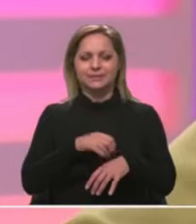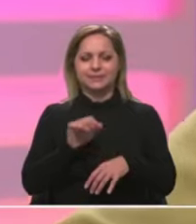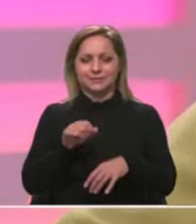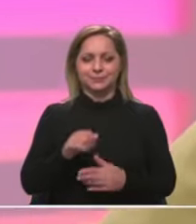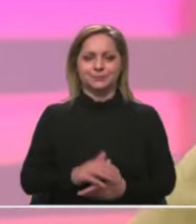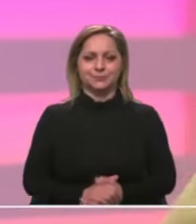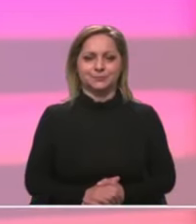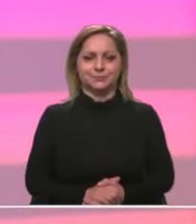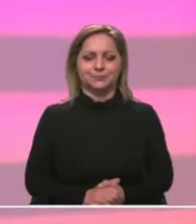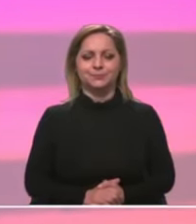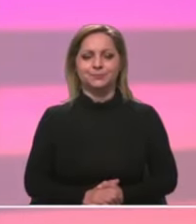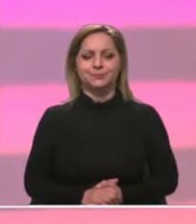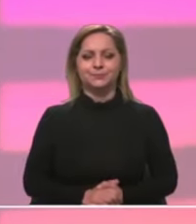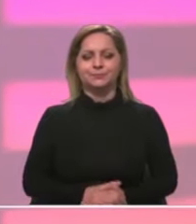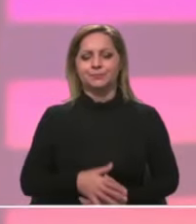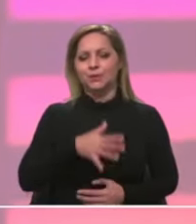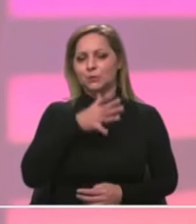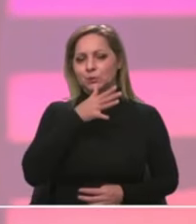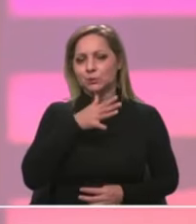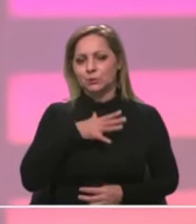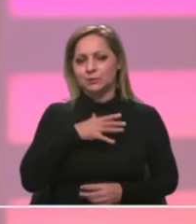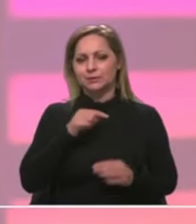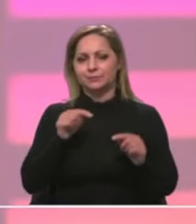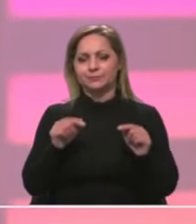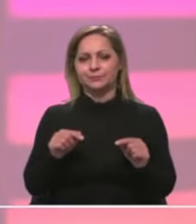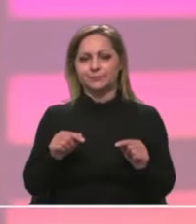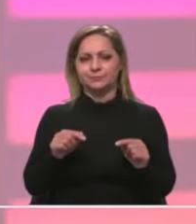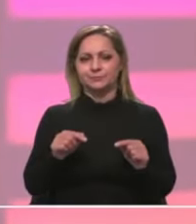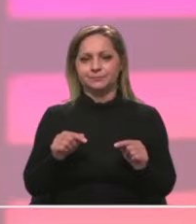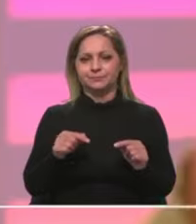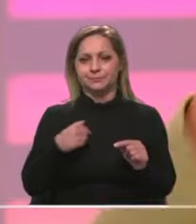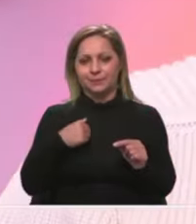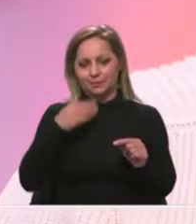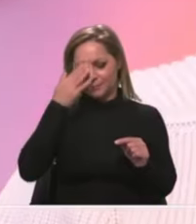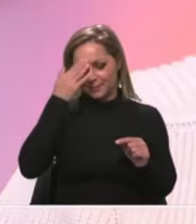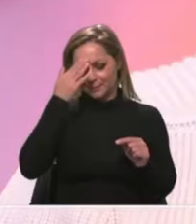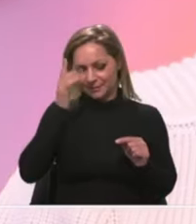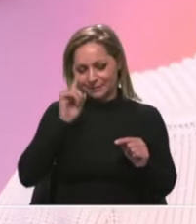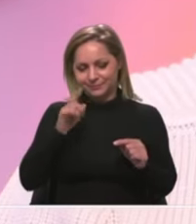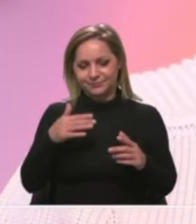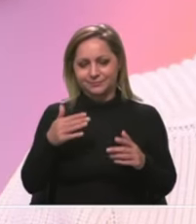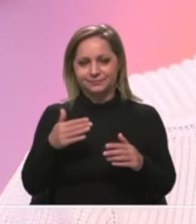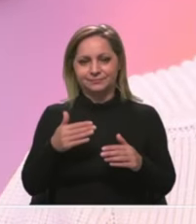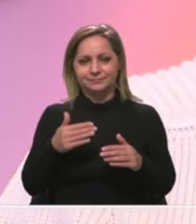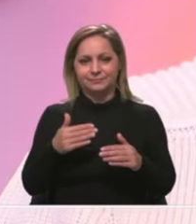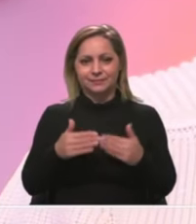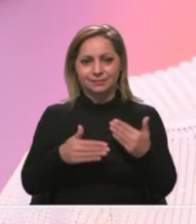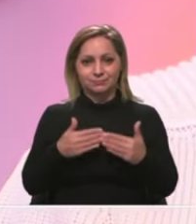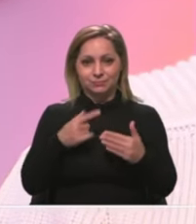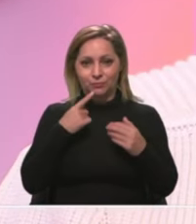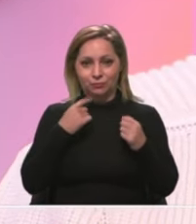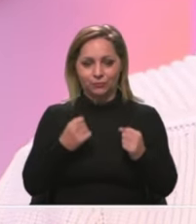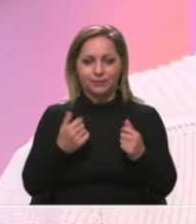Mas olha, conta-me lá, isto, este, já não me lembrava, nós as coisas vivemos-las todas muito